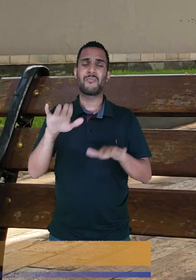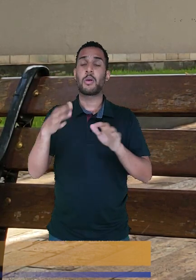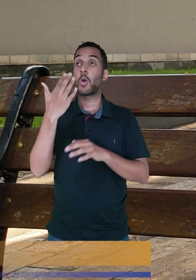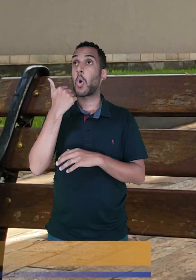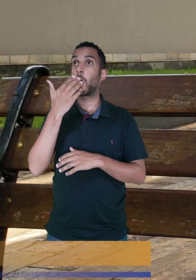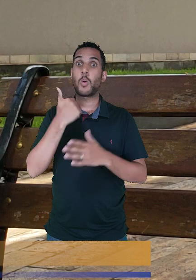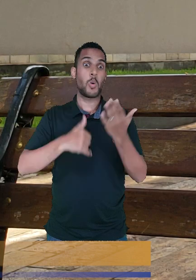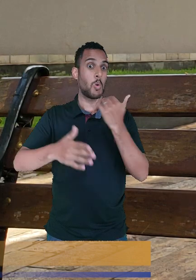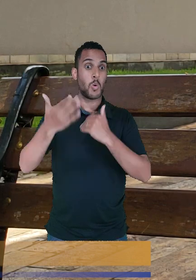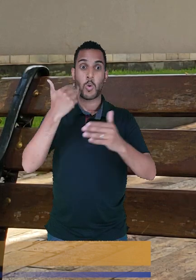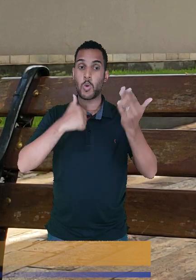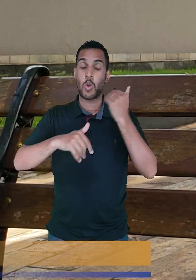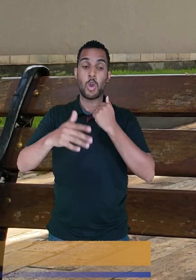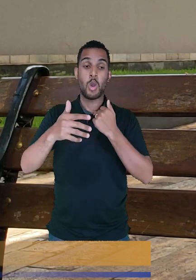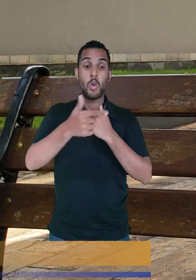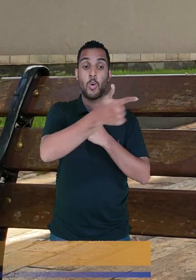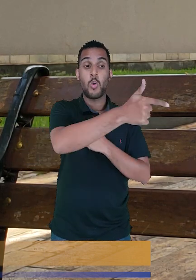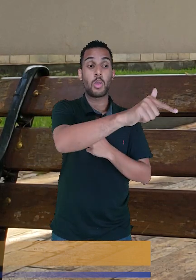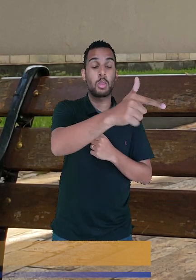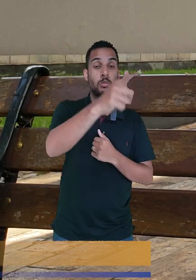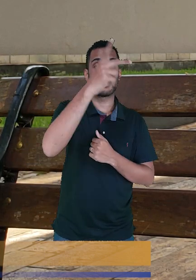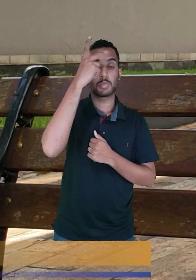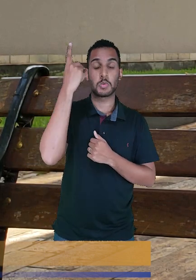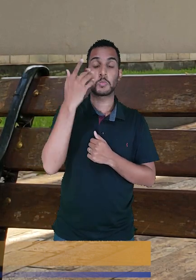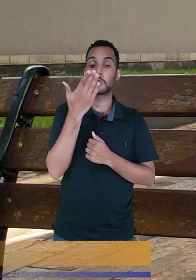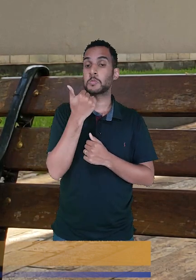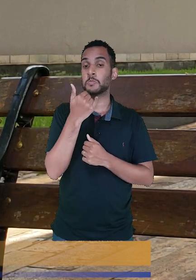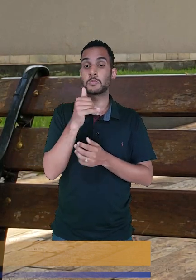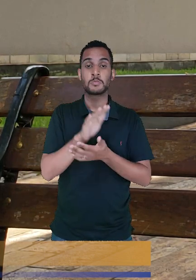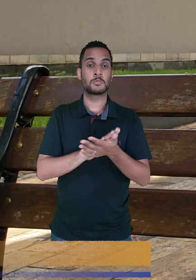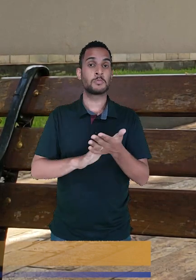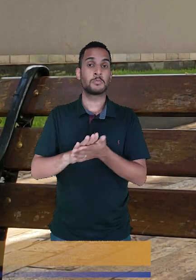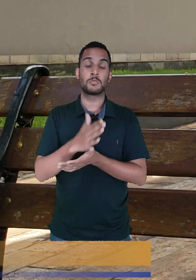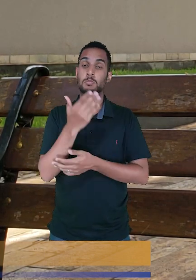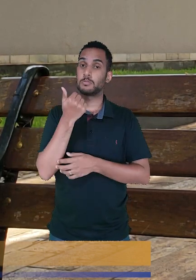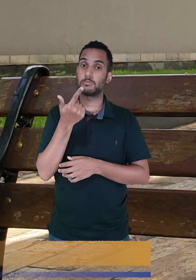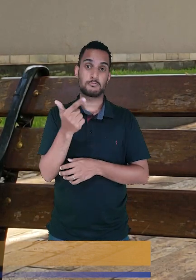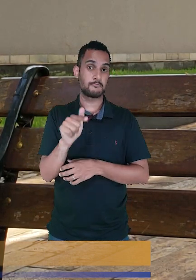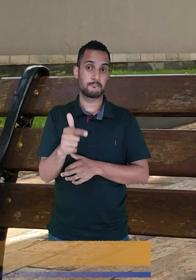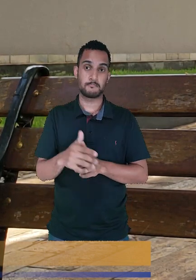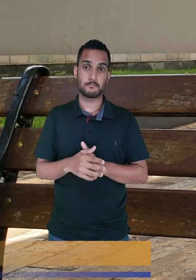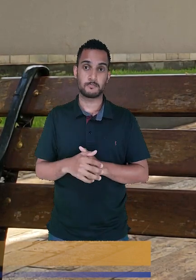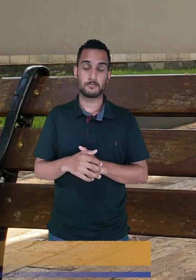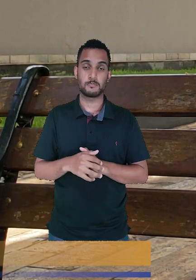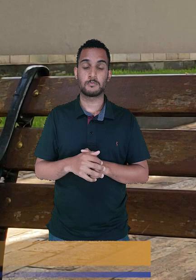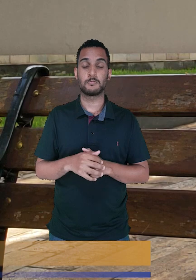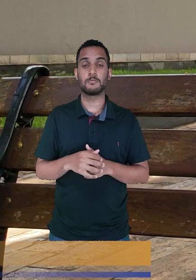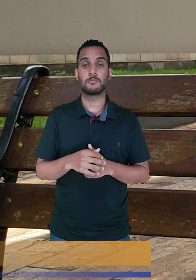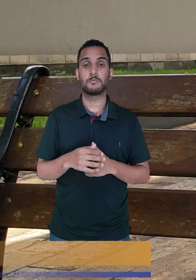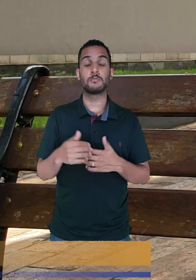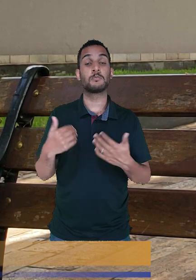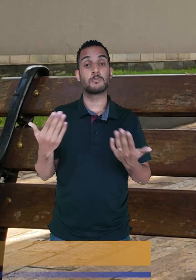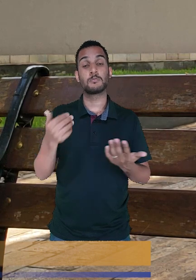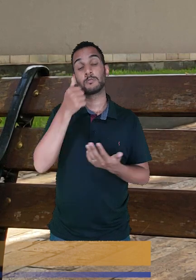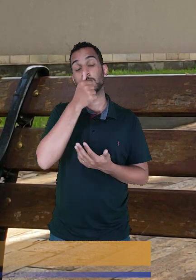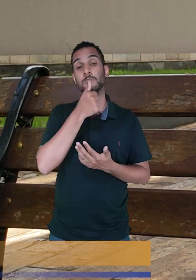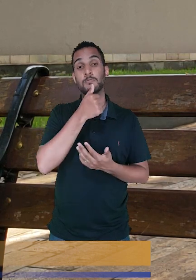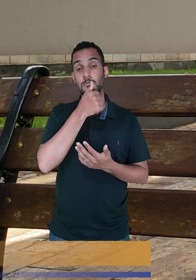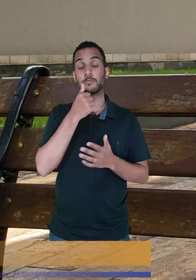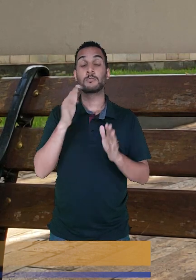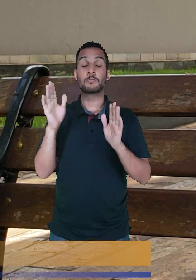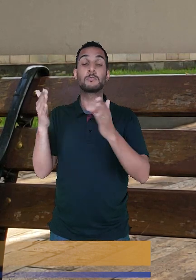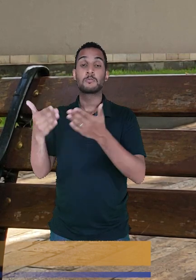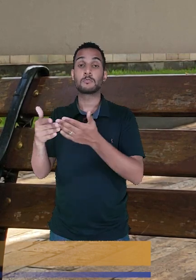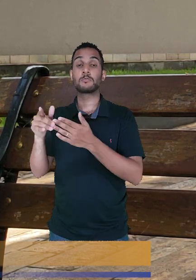vezes comemos demais e outros não comem. Então o jejum é